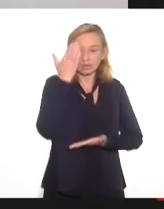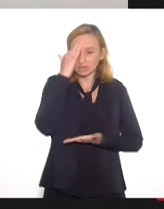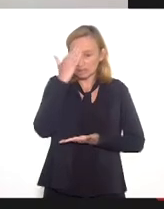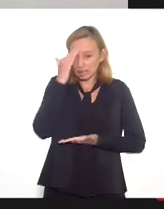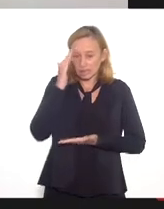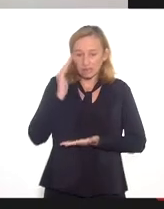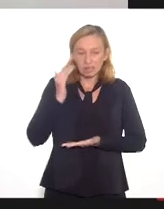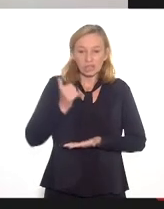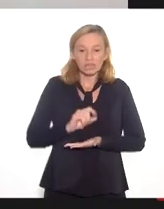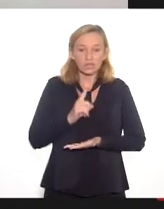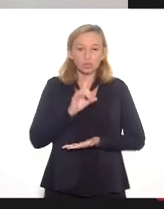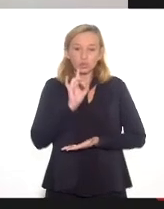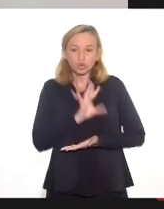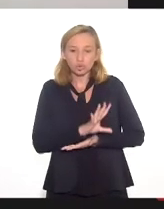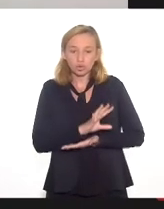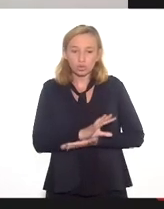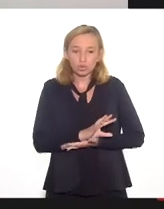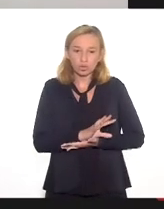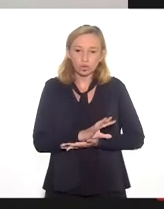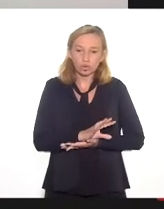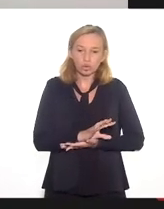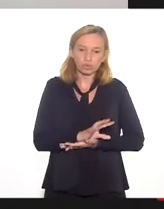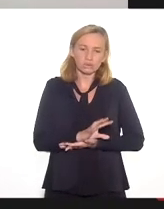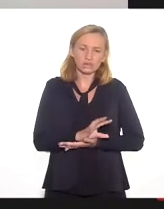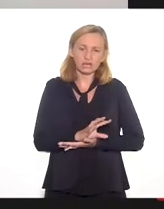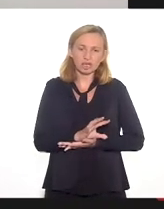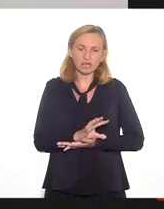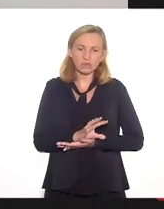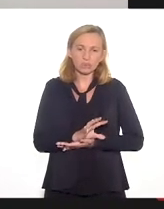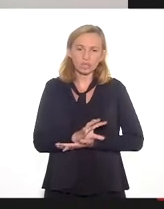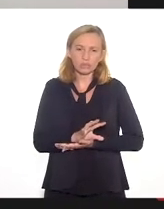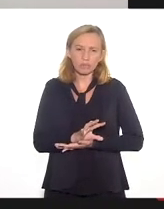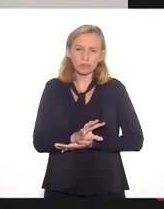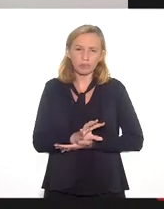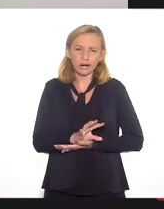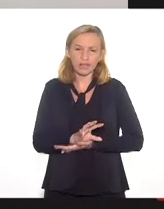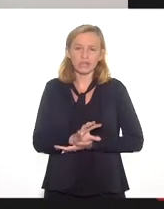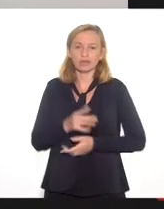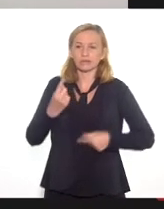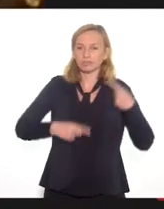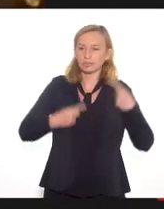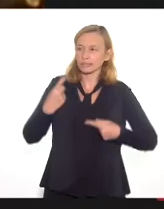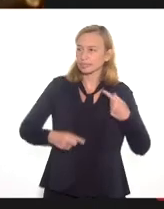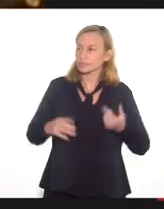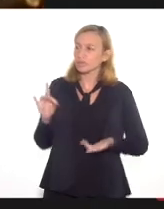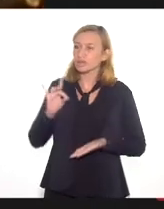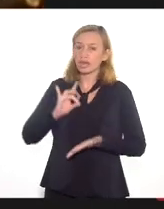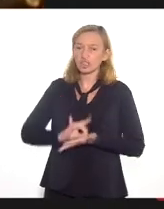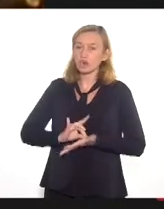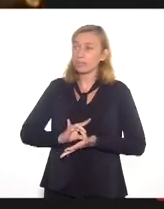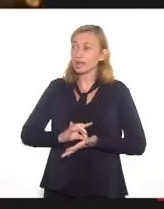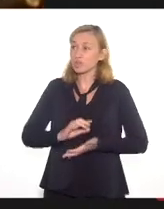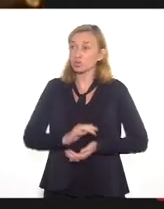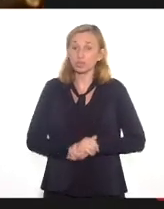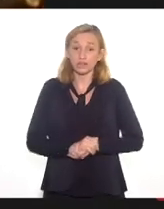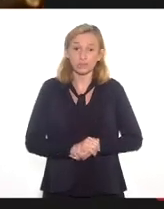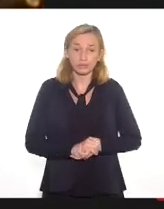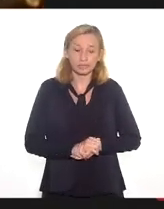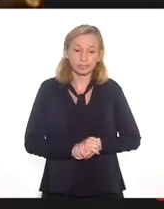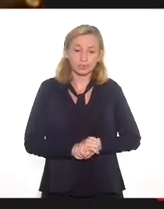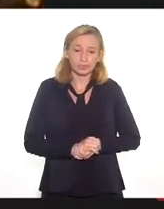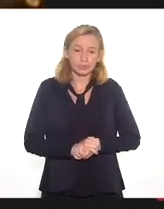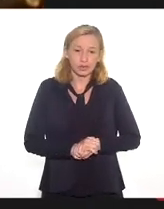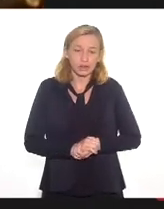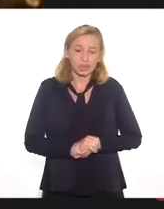não só um elemento da política atual porque a gente o Brasil volta para o mapa da fome